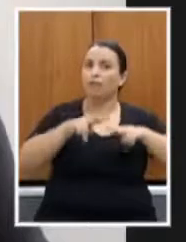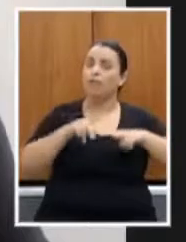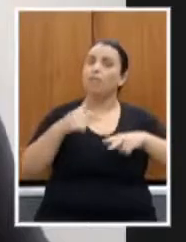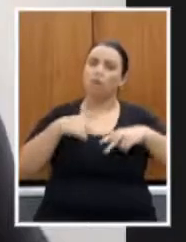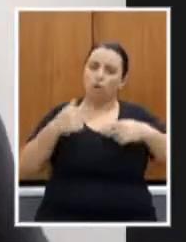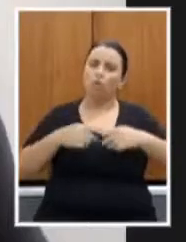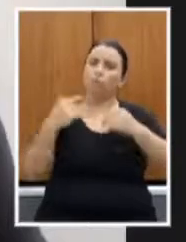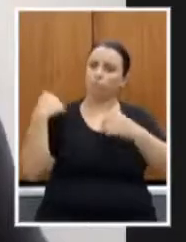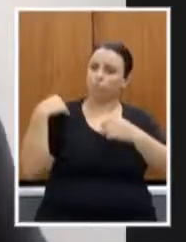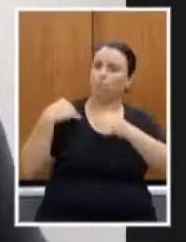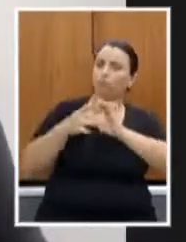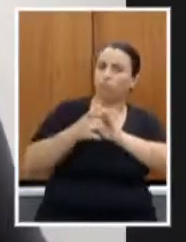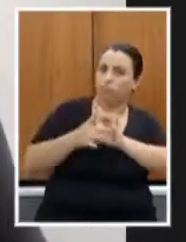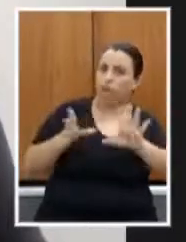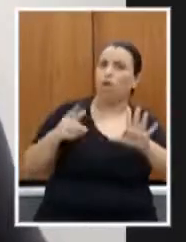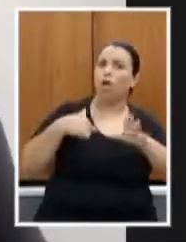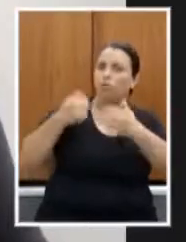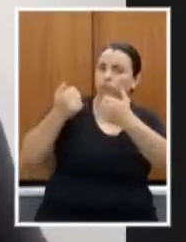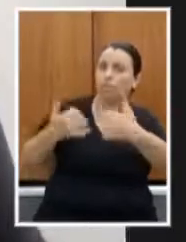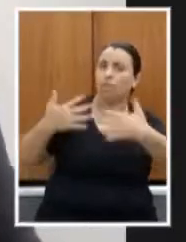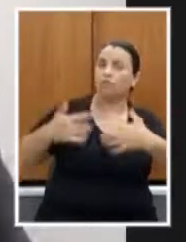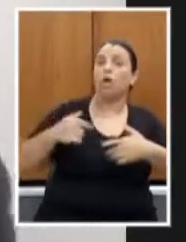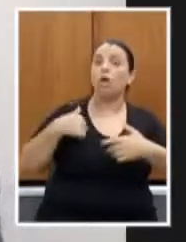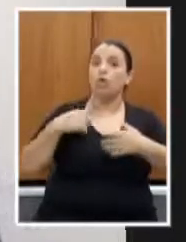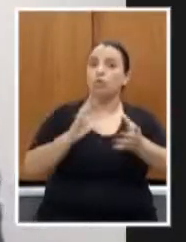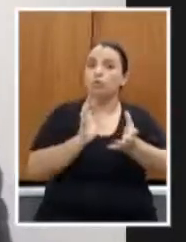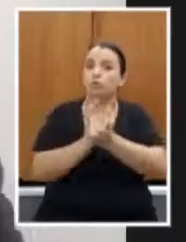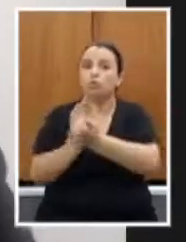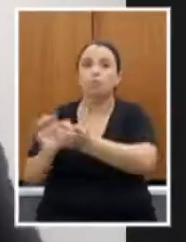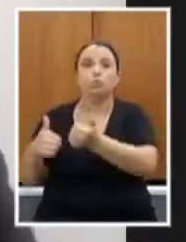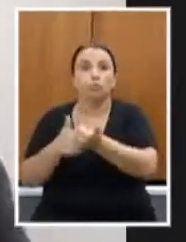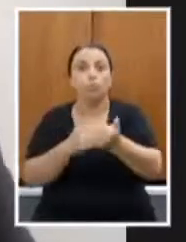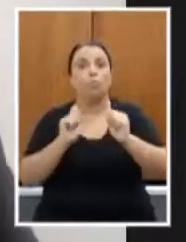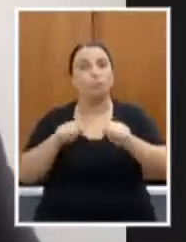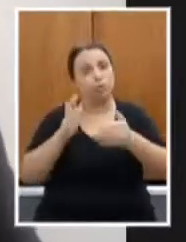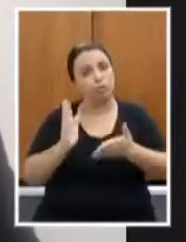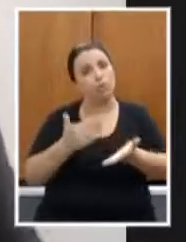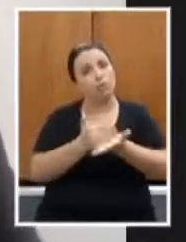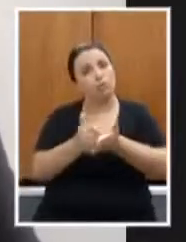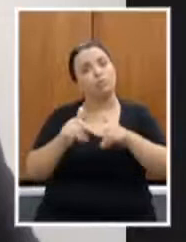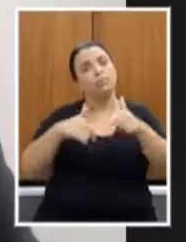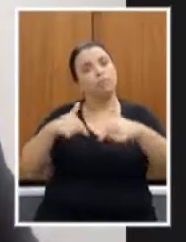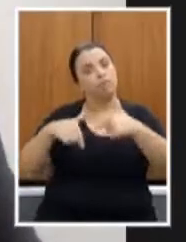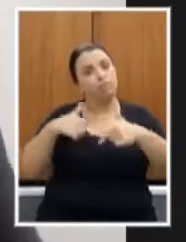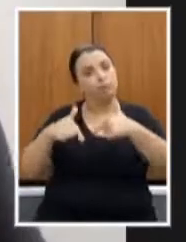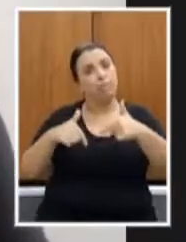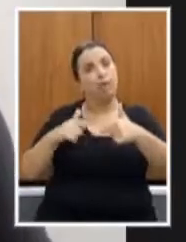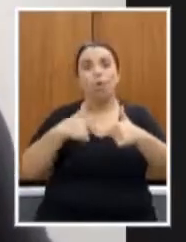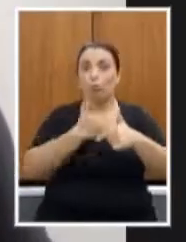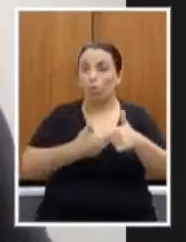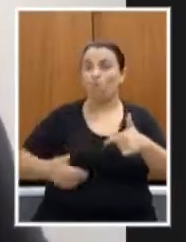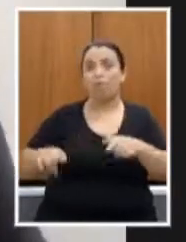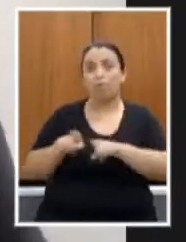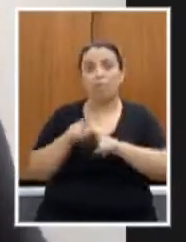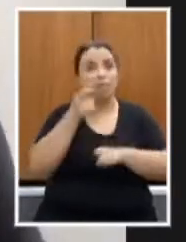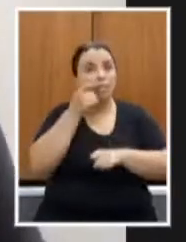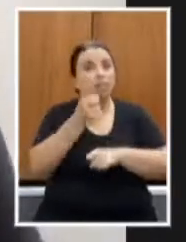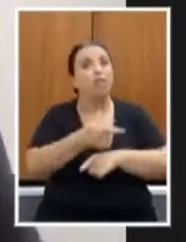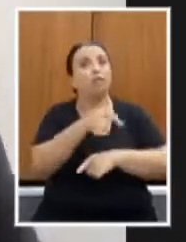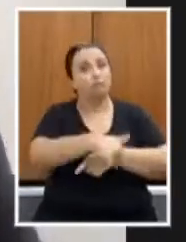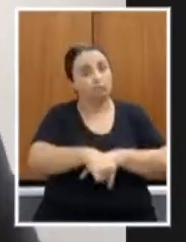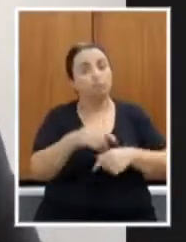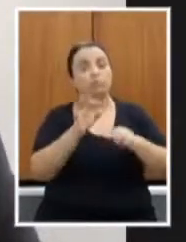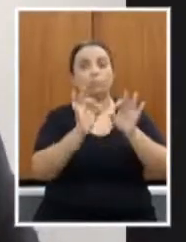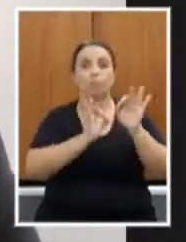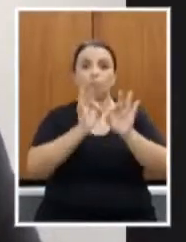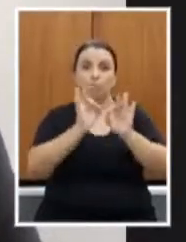disposição e as assessorias já podem começar a trabalhar esse projeto. Já que o governo, inclusive, tem interesse também nesse projeto, eu solicito aí